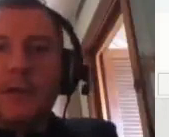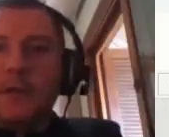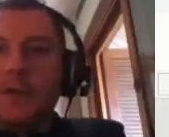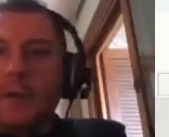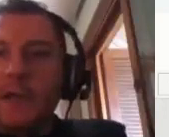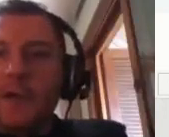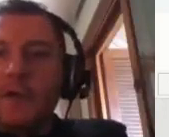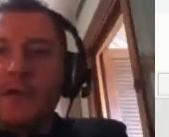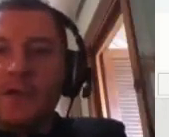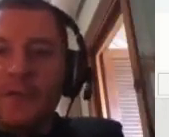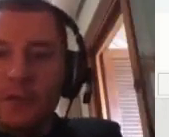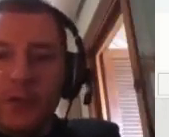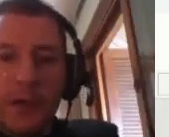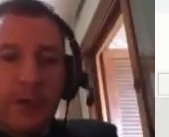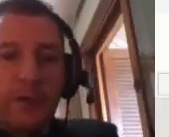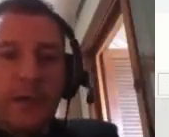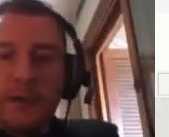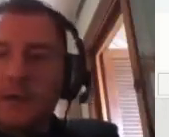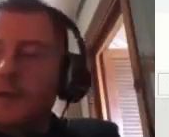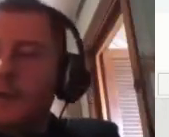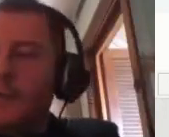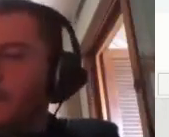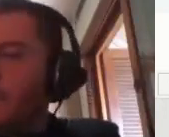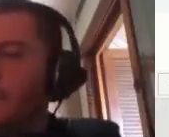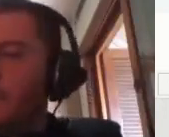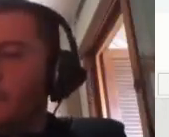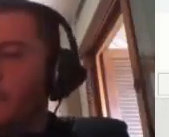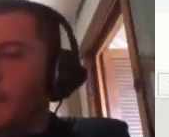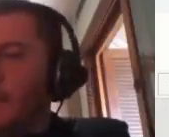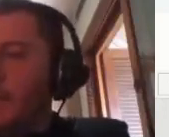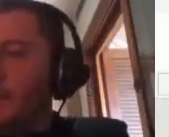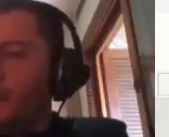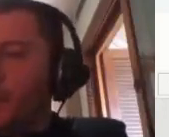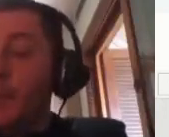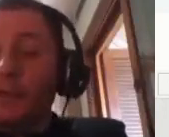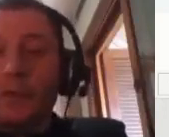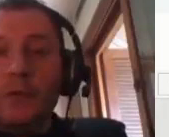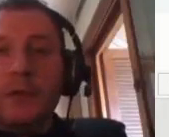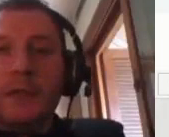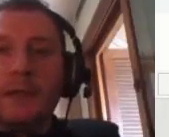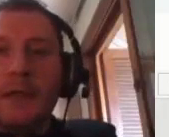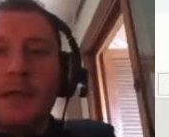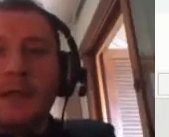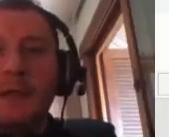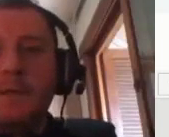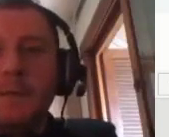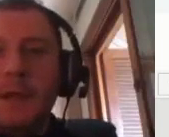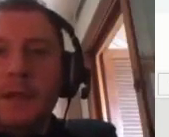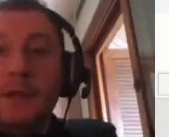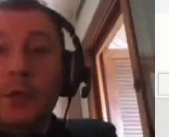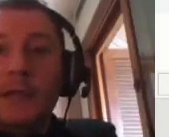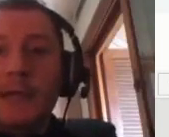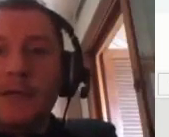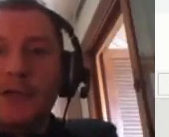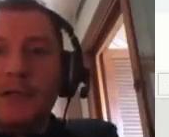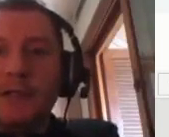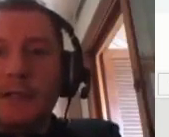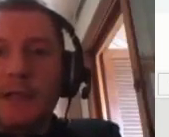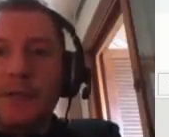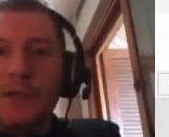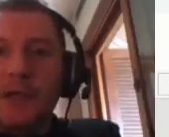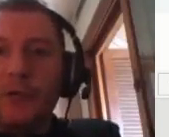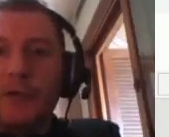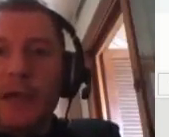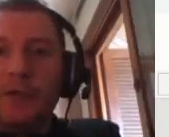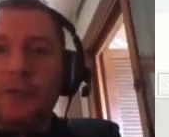Boa tarde, só para lembrar o que a gente tinha feito na aula passada, né? Basicamente, a gente começou a tratar teoria lagrangiana, né, de